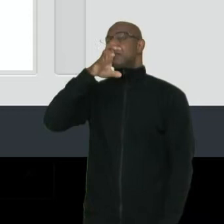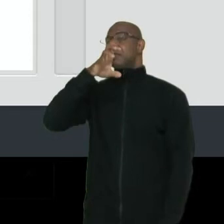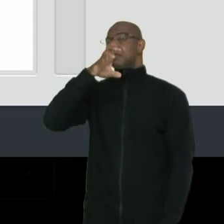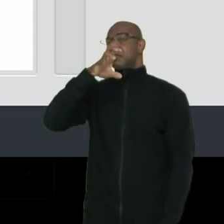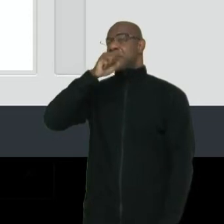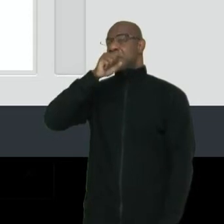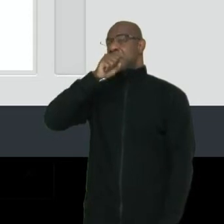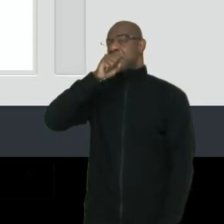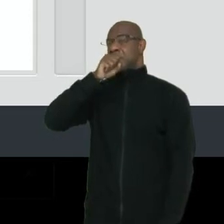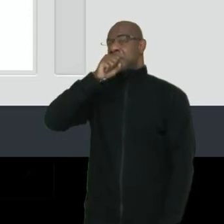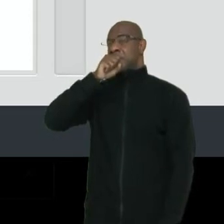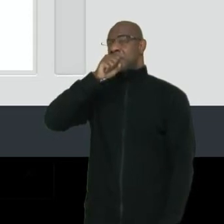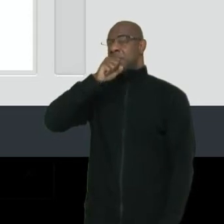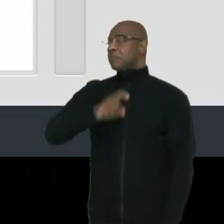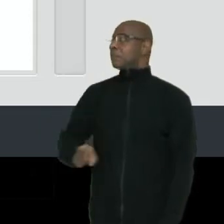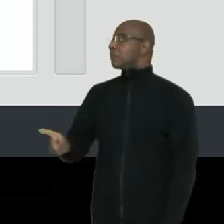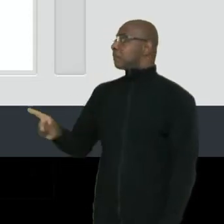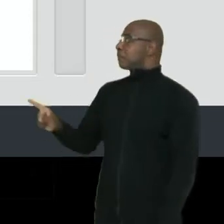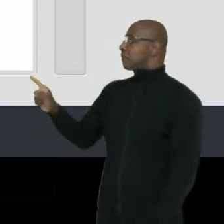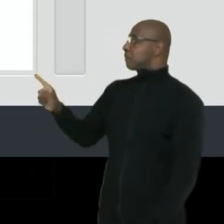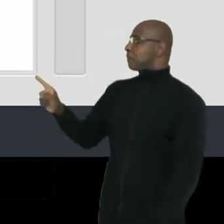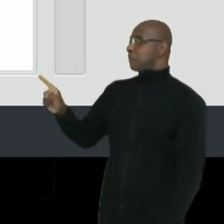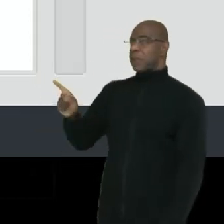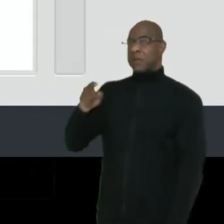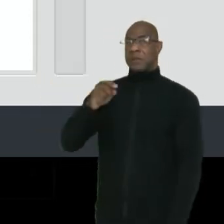de semana. Saturday.